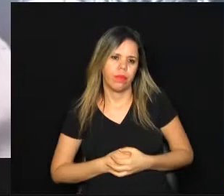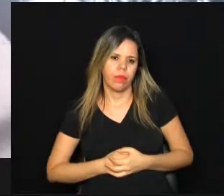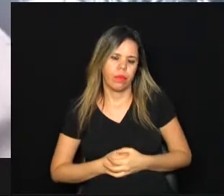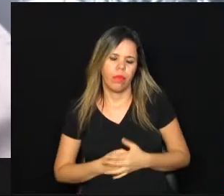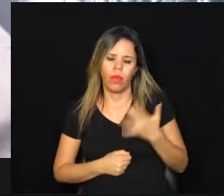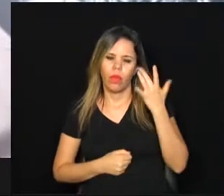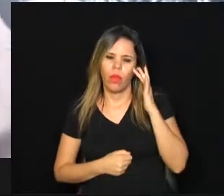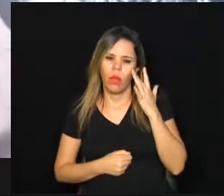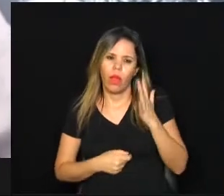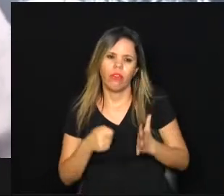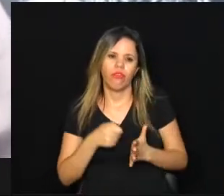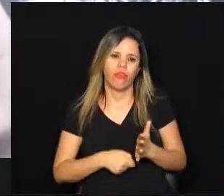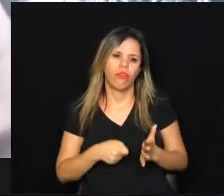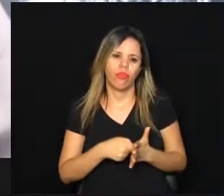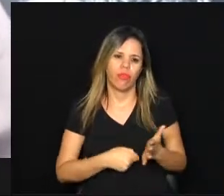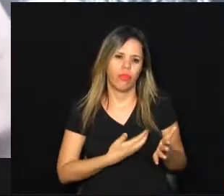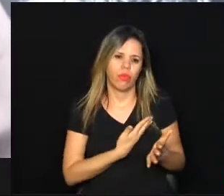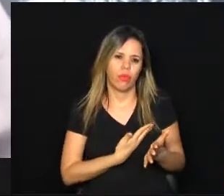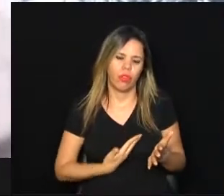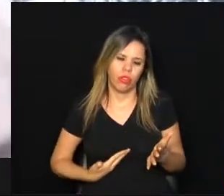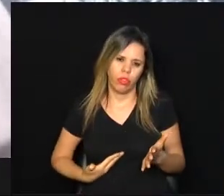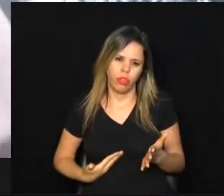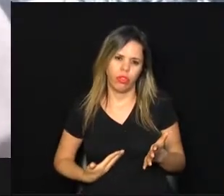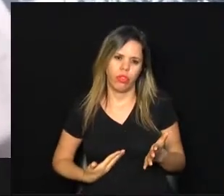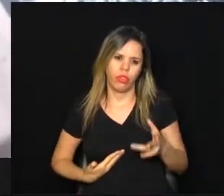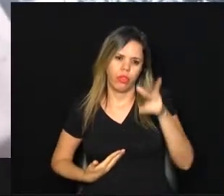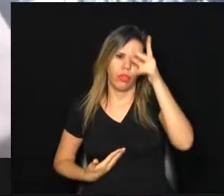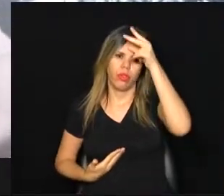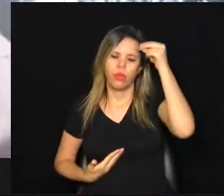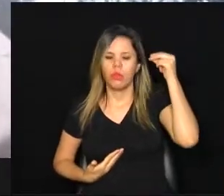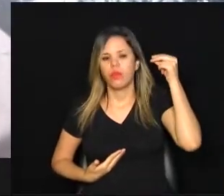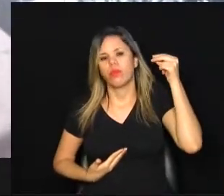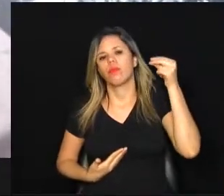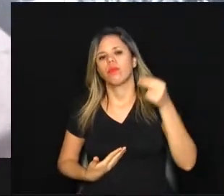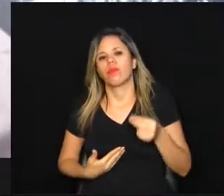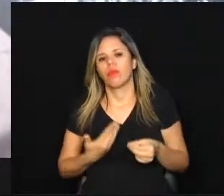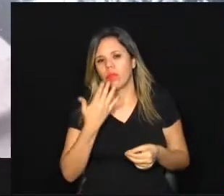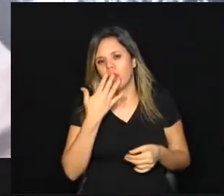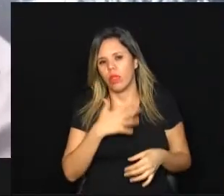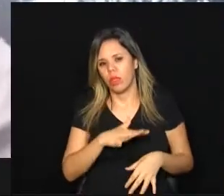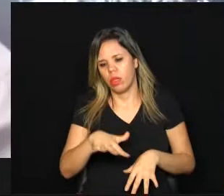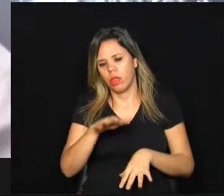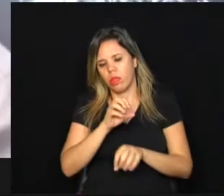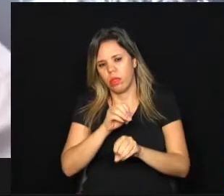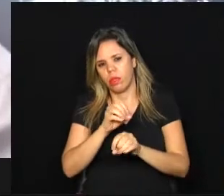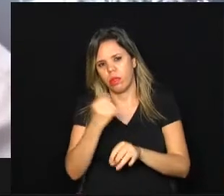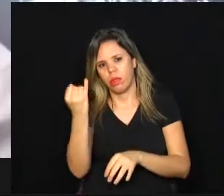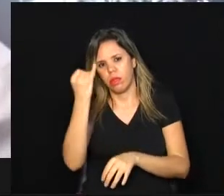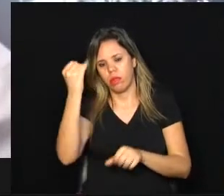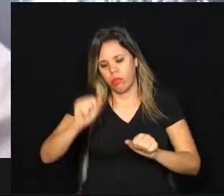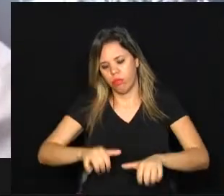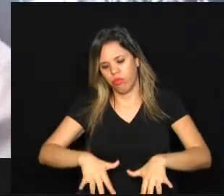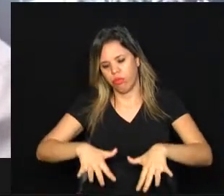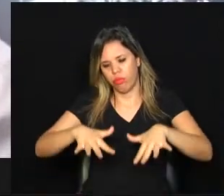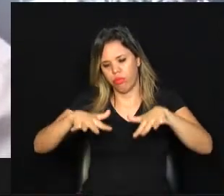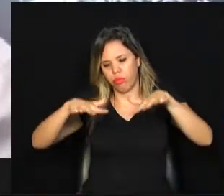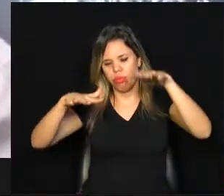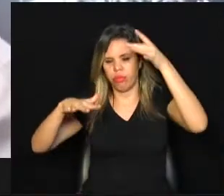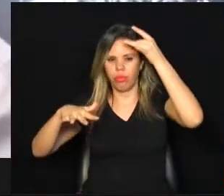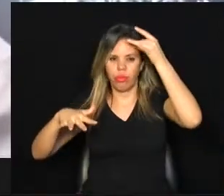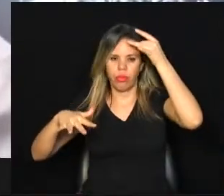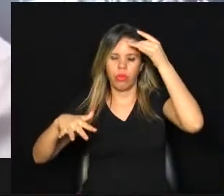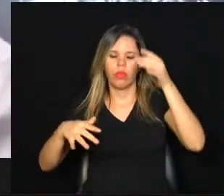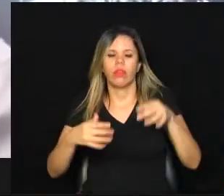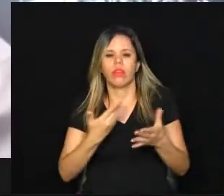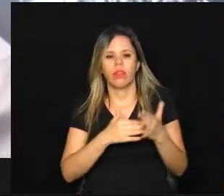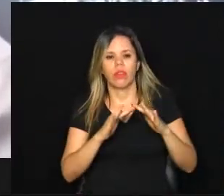que as políticas públicas, principalmente com as crianças, aí é muito importante, desde cedo, trabalhar nas